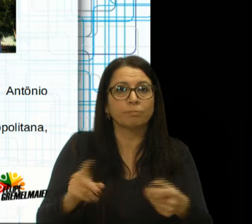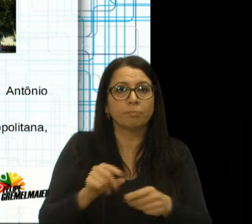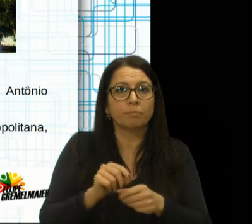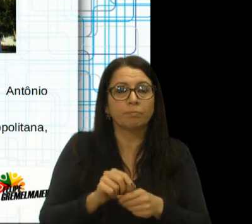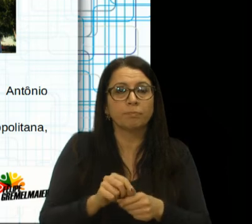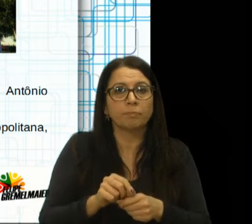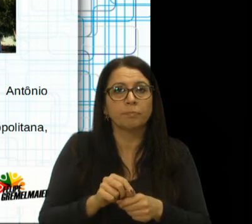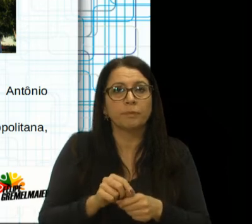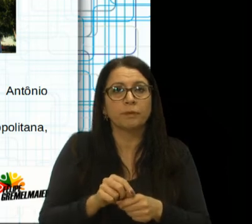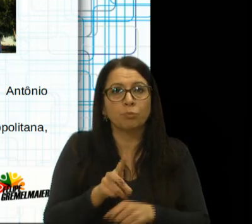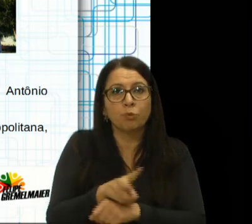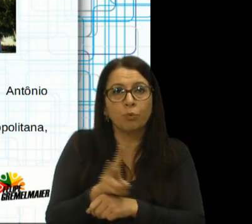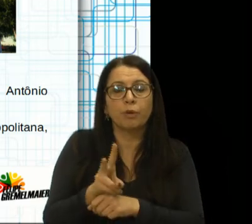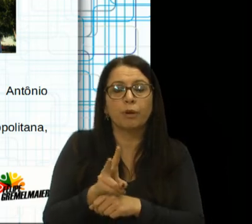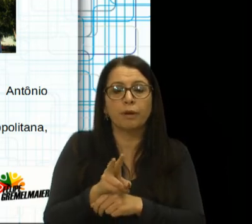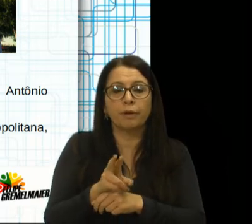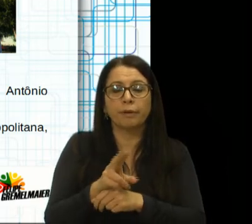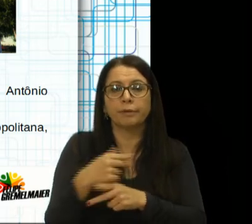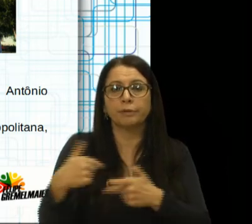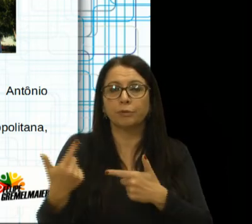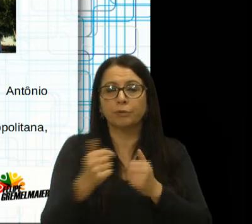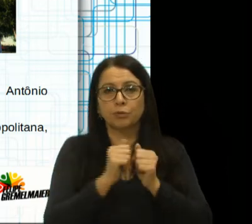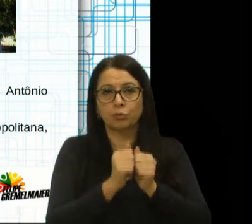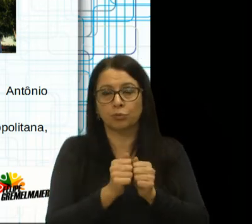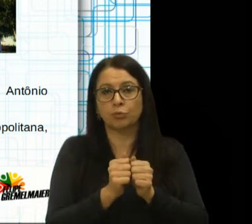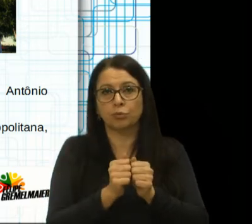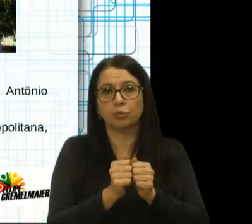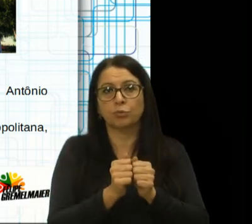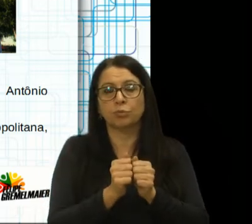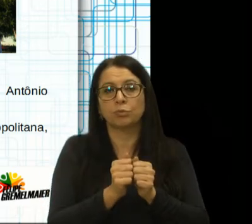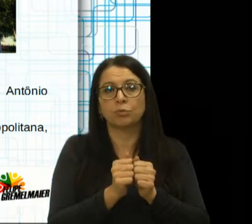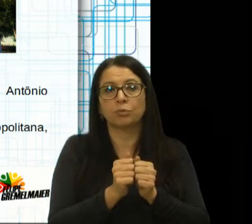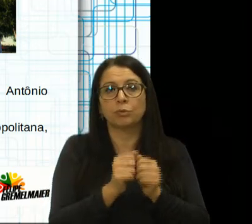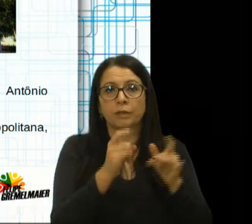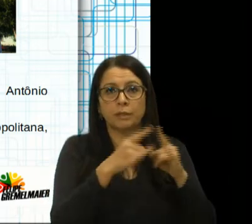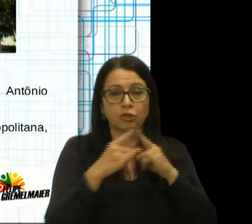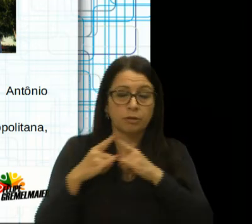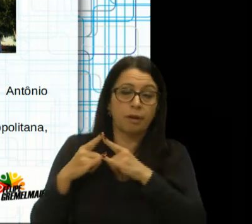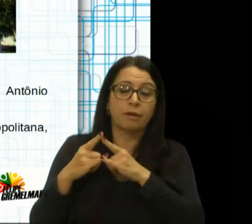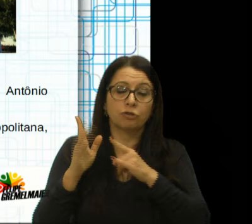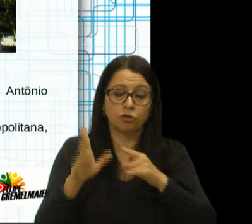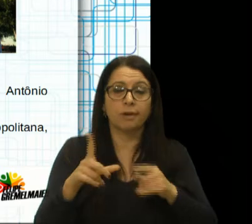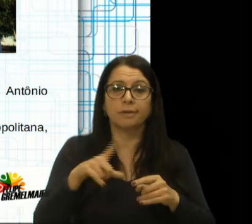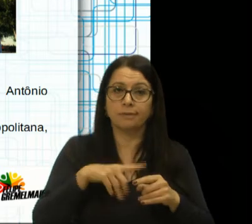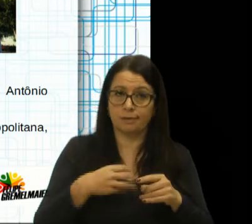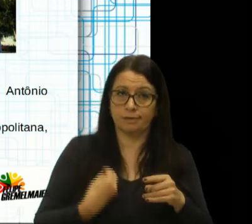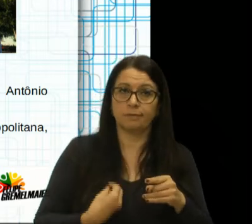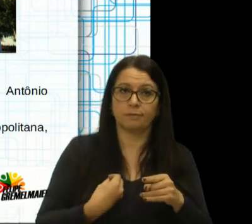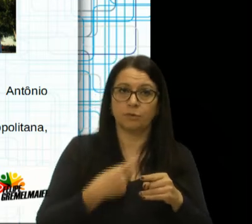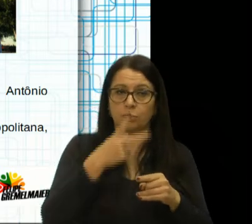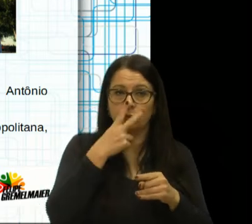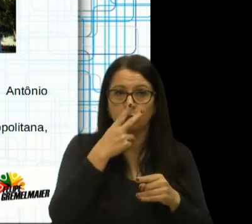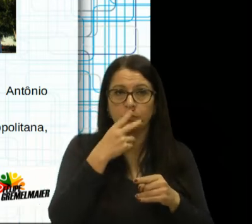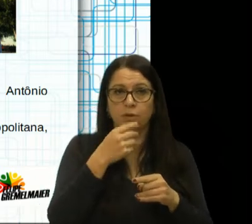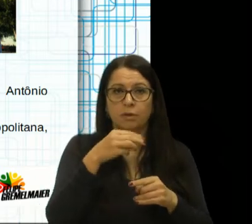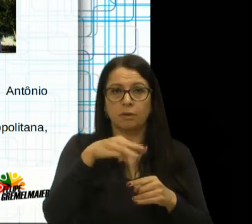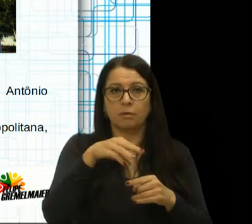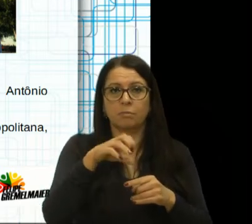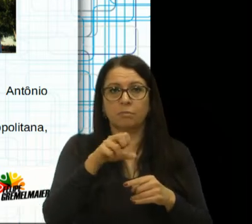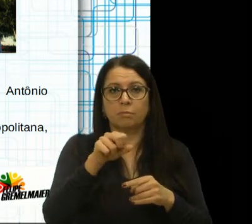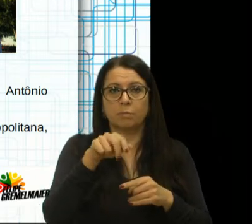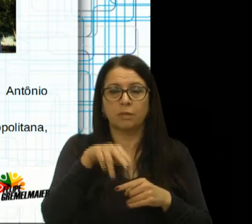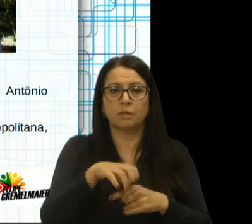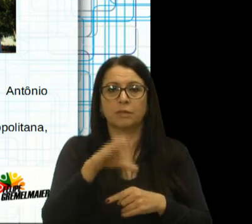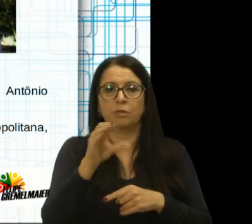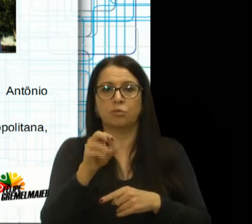buscar as referências através das entidades que já existem, como é o caso da MESNE, do